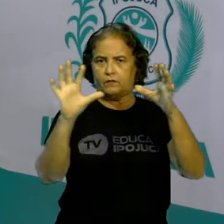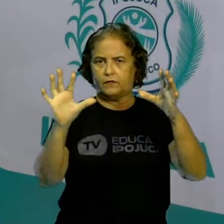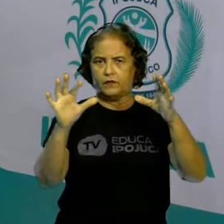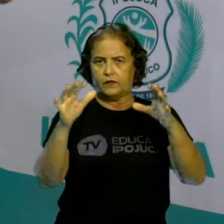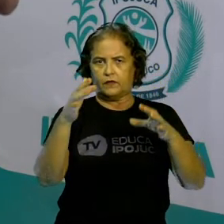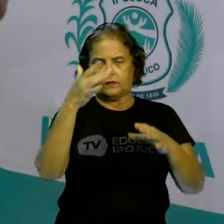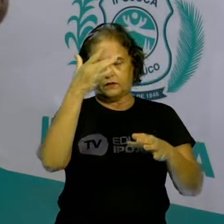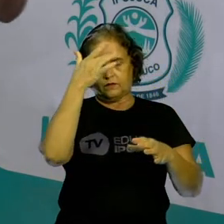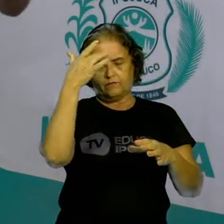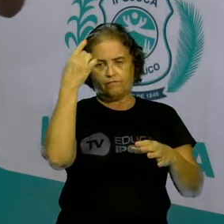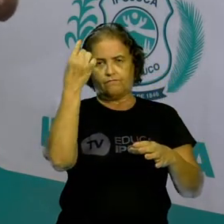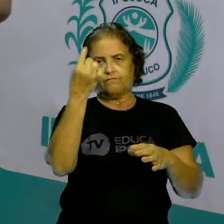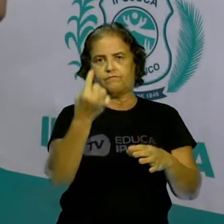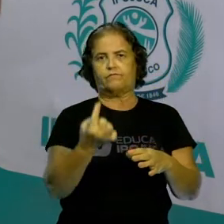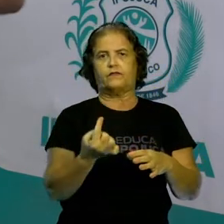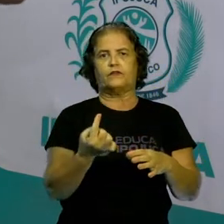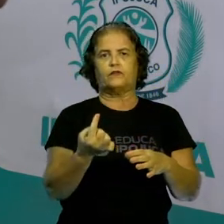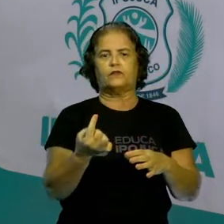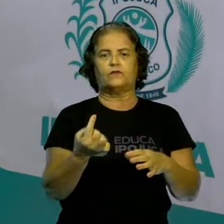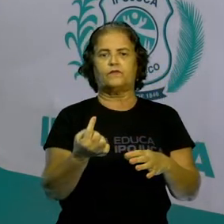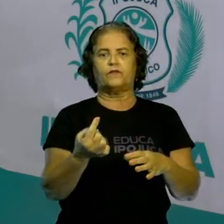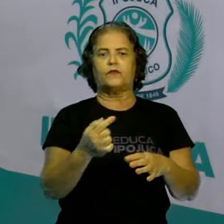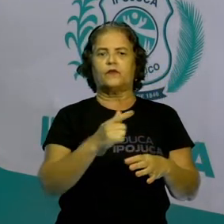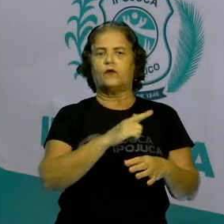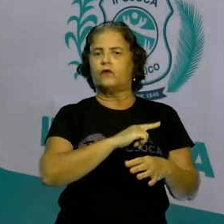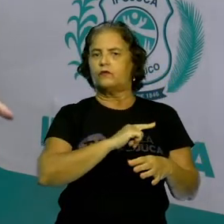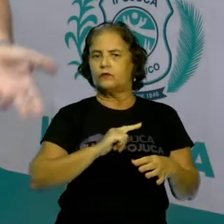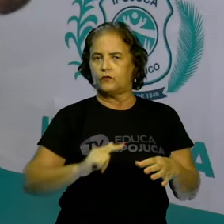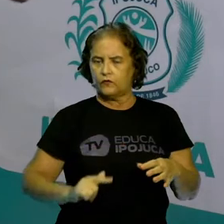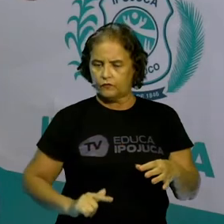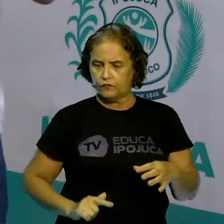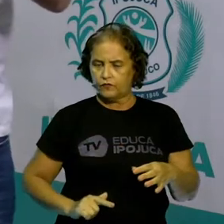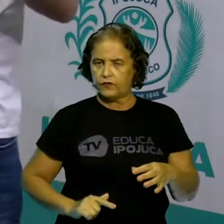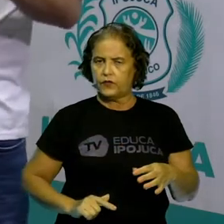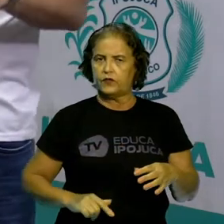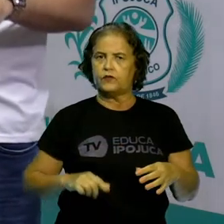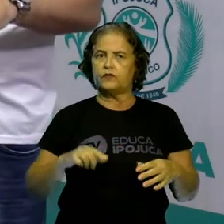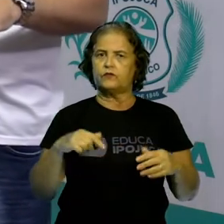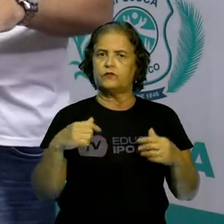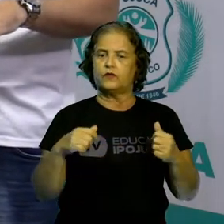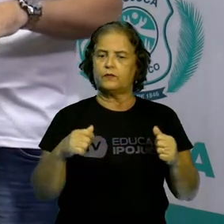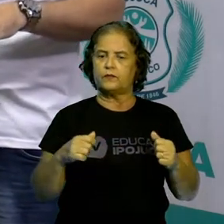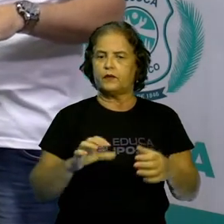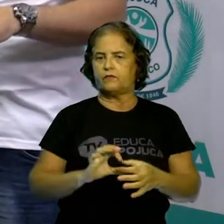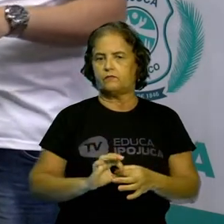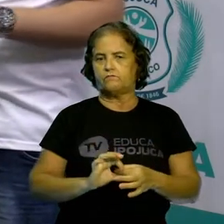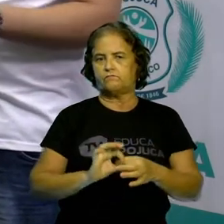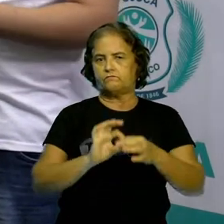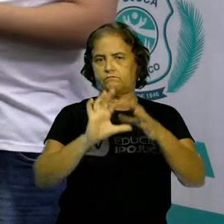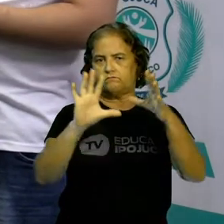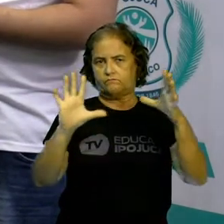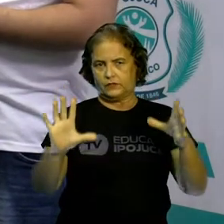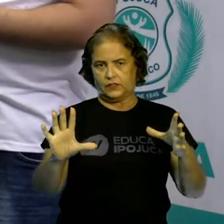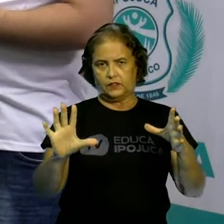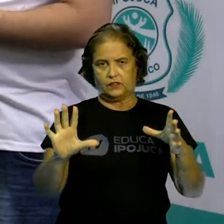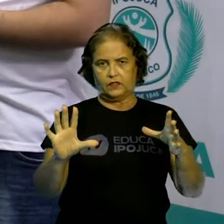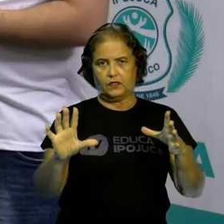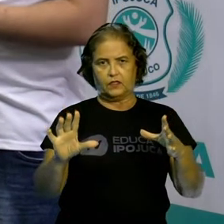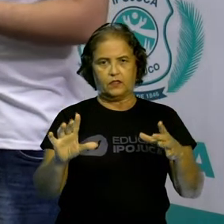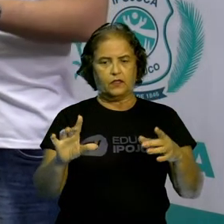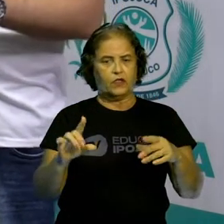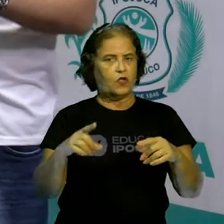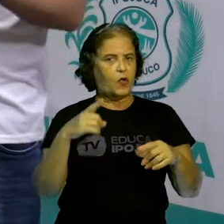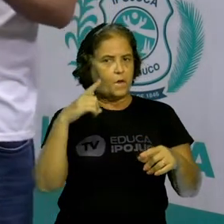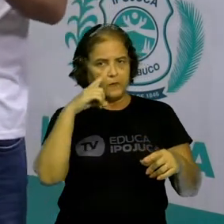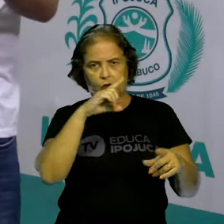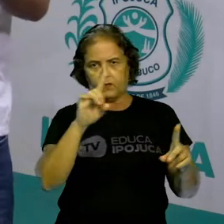governo existe para promover a liberdade das pessoas e não para proibir aquela liberdade. E, finalmente,